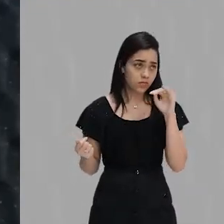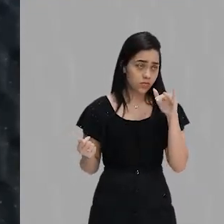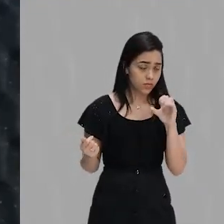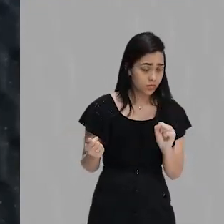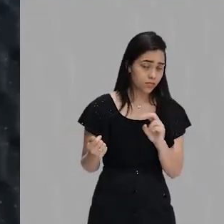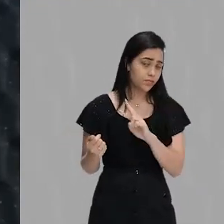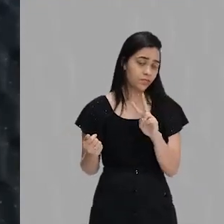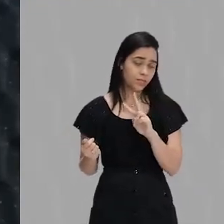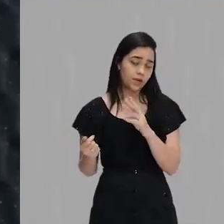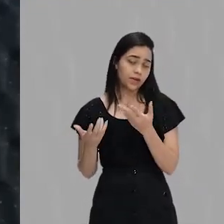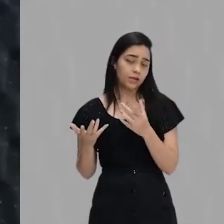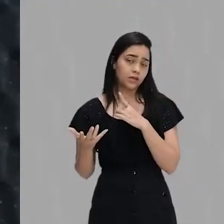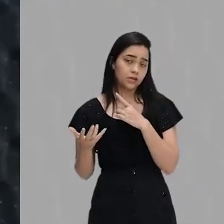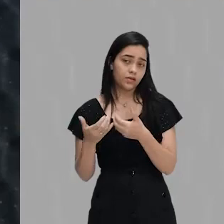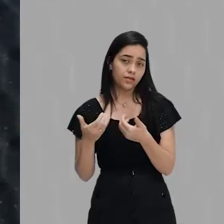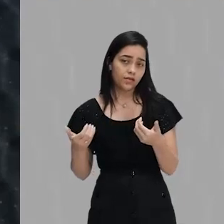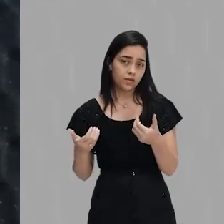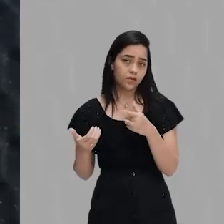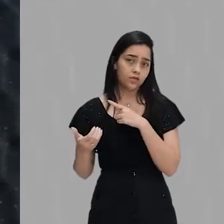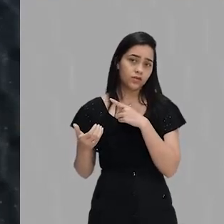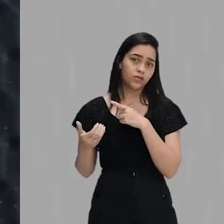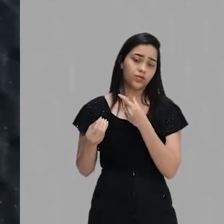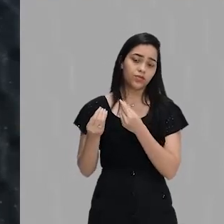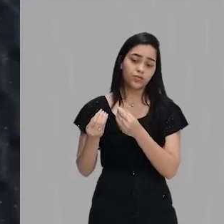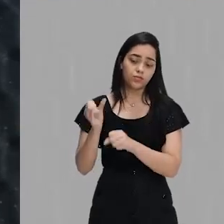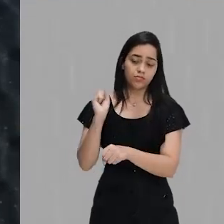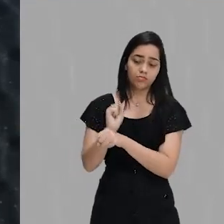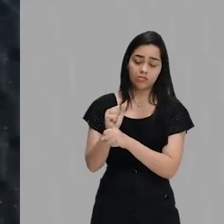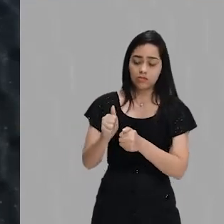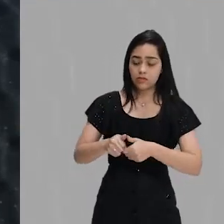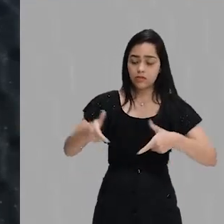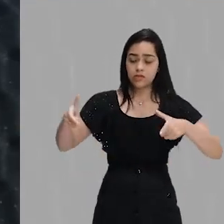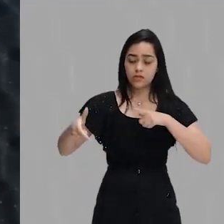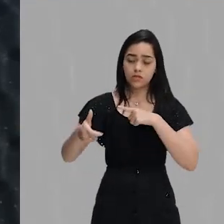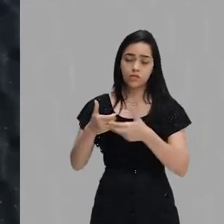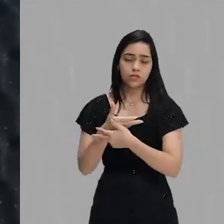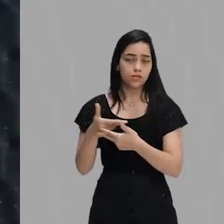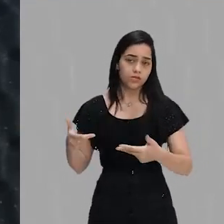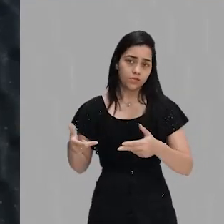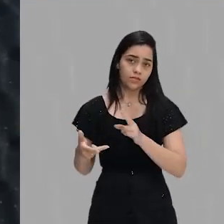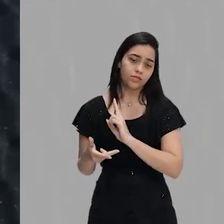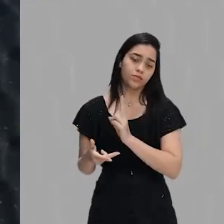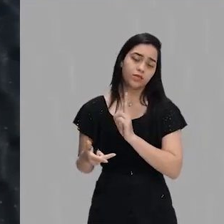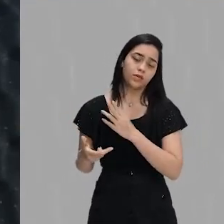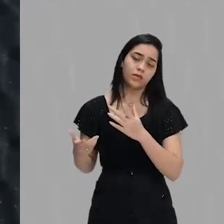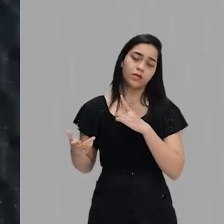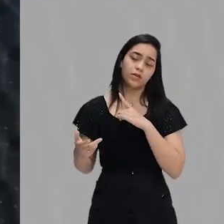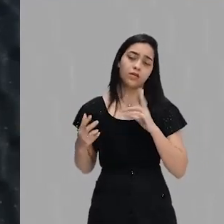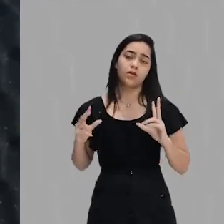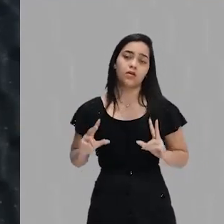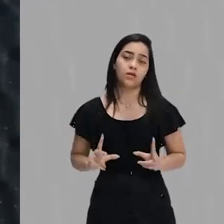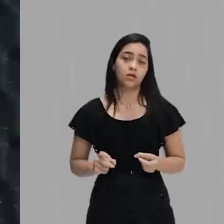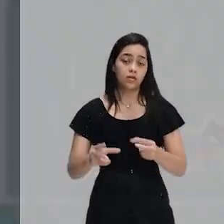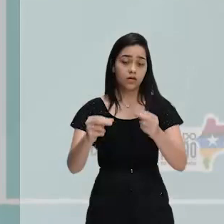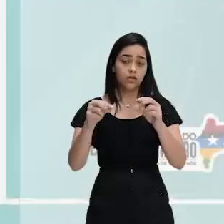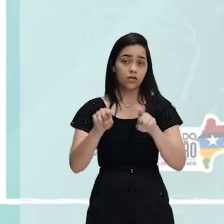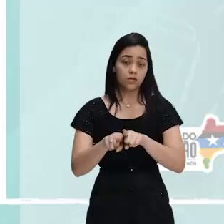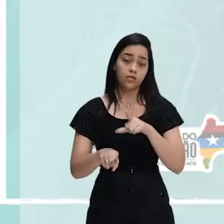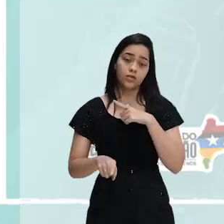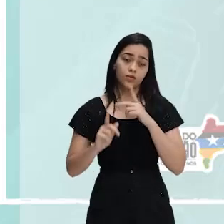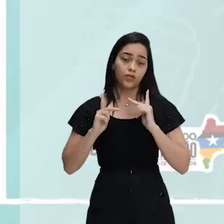essas células elas entrariam em divisão celular descontrolada e poderia originar o que a gente chama de câncer. E esse